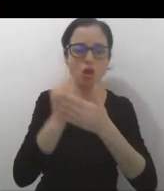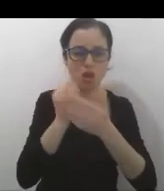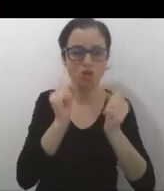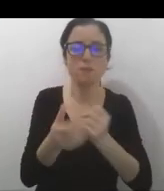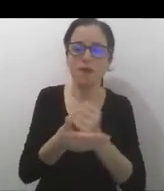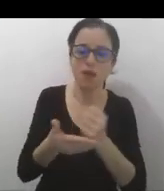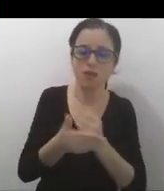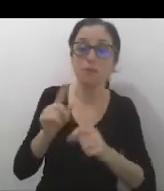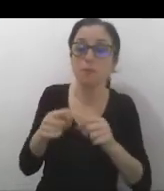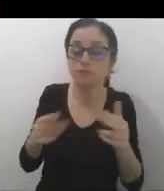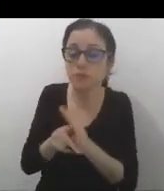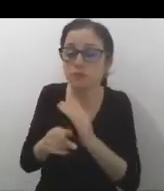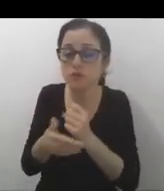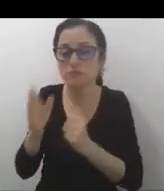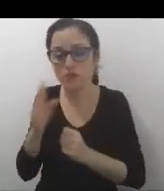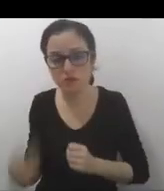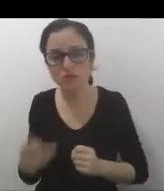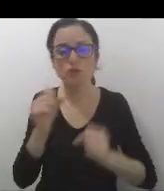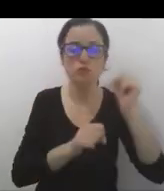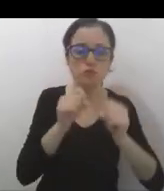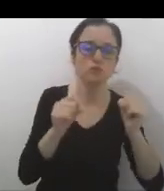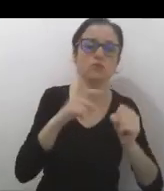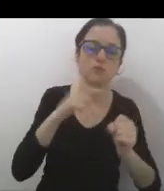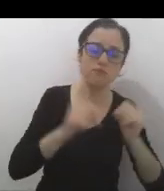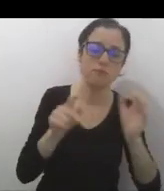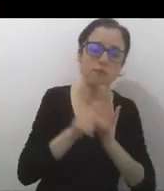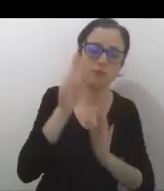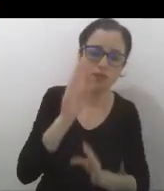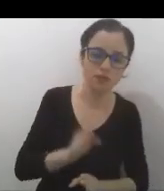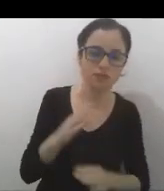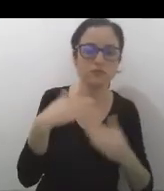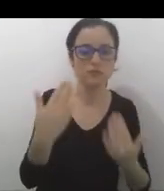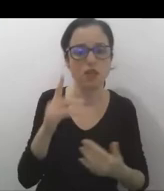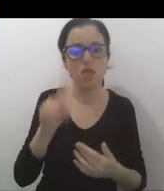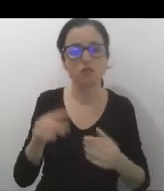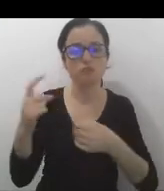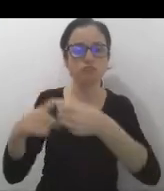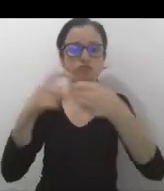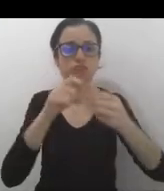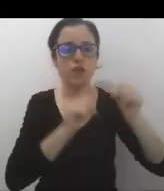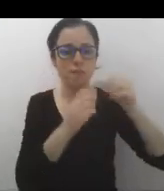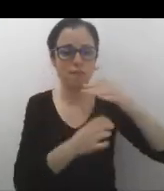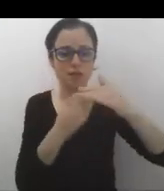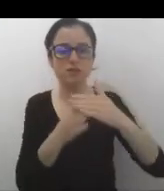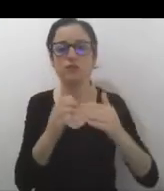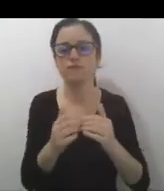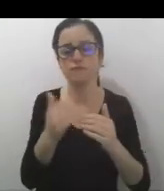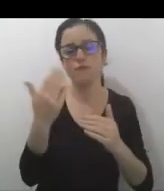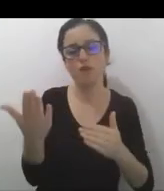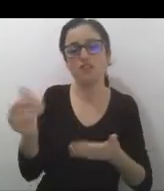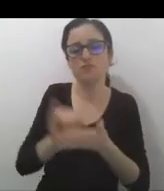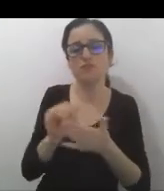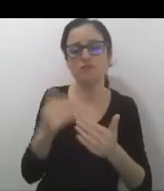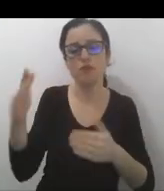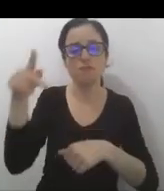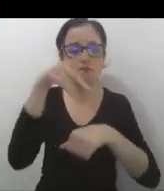uma multinacional, com sede fora do Brasil, mas que está produzindo e desenhando no Brasil para o mercado latino-americano,